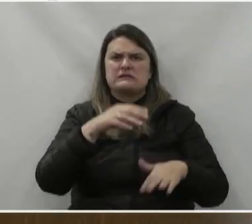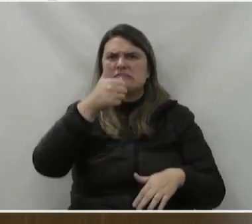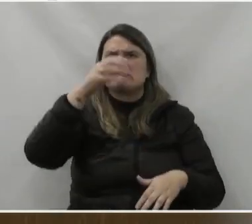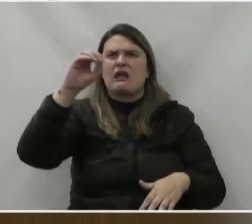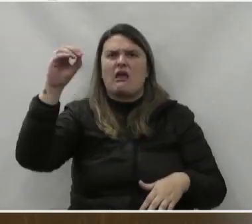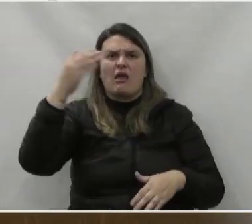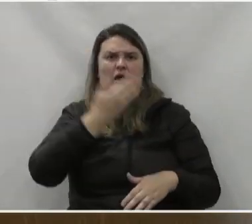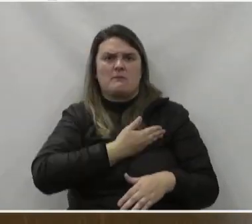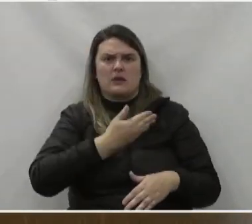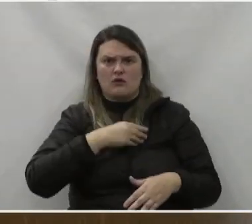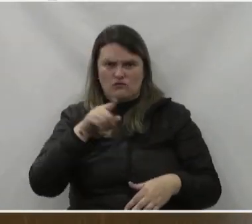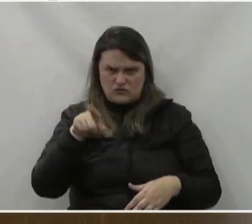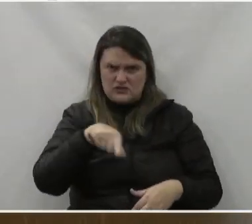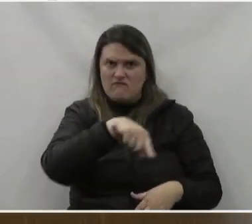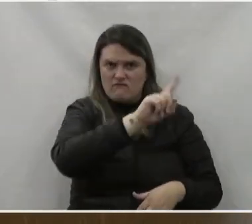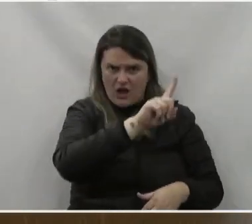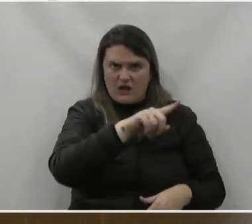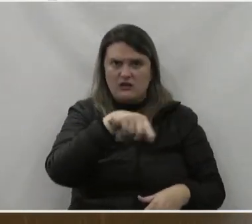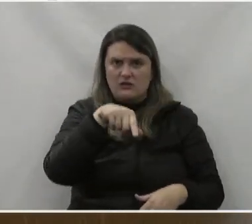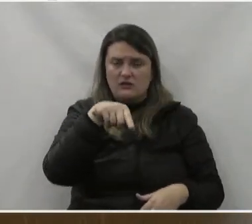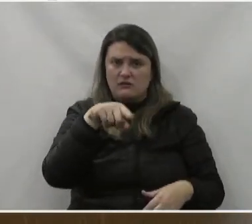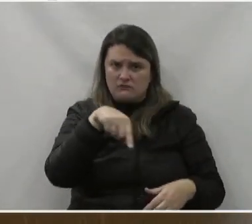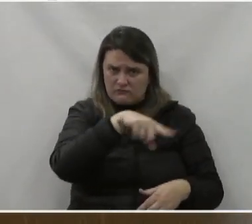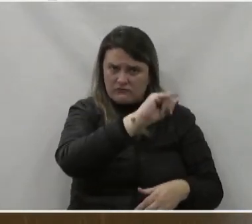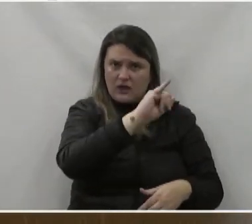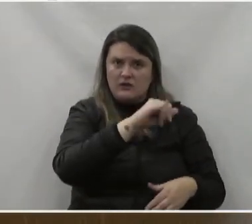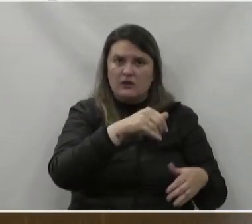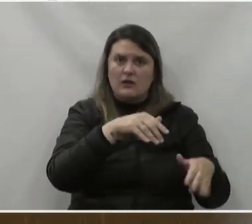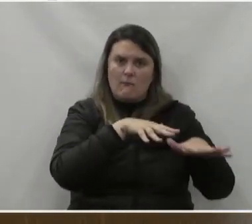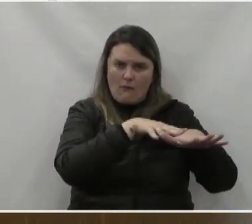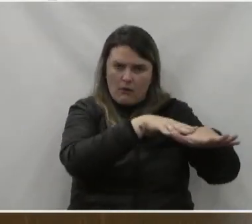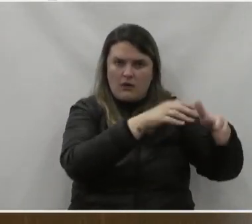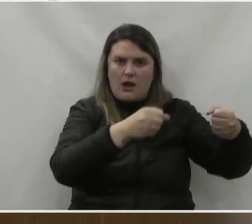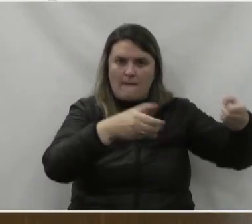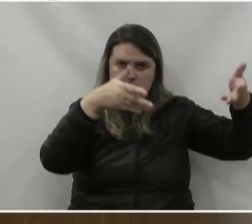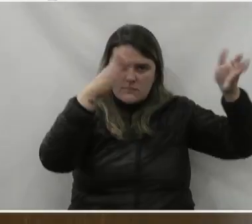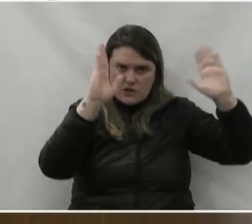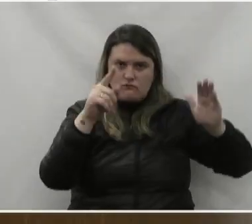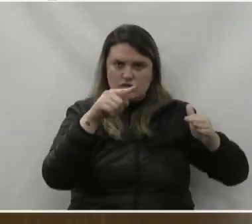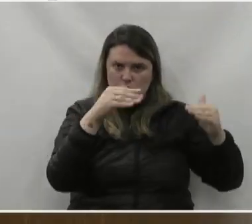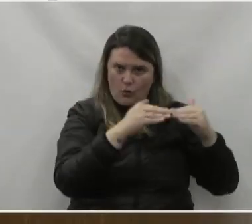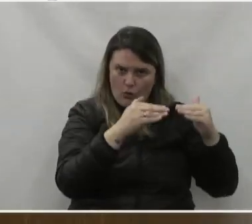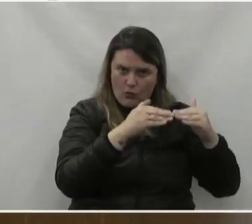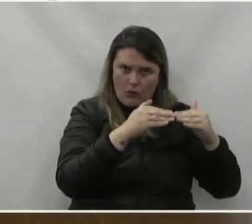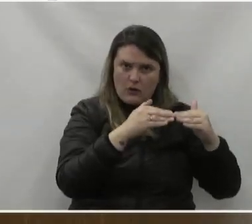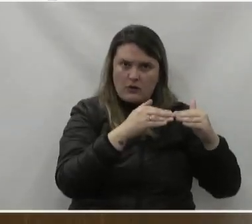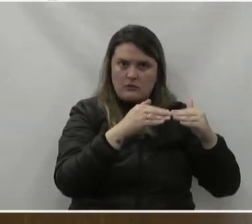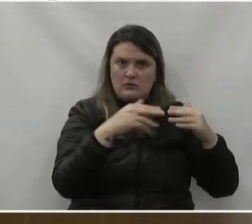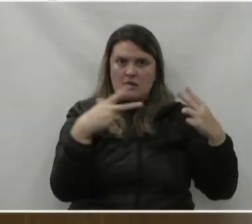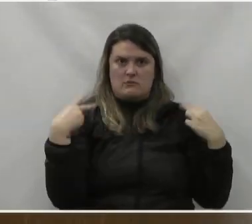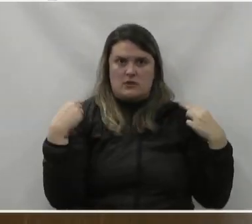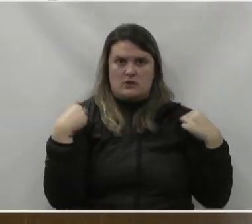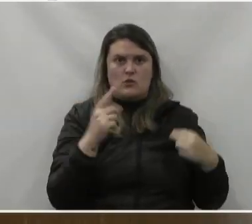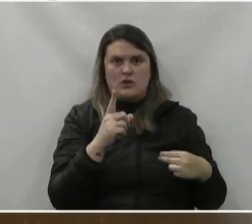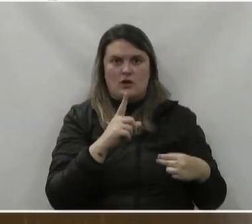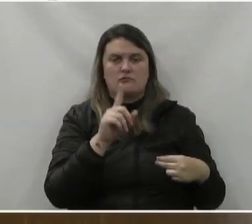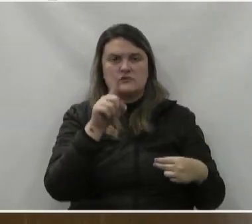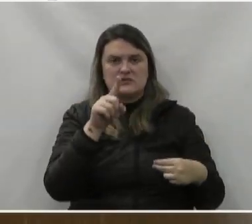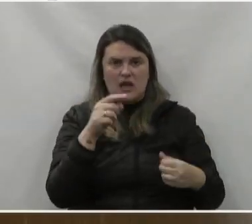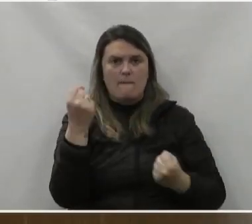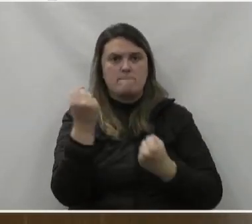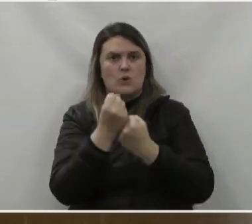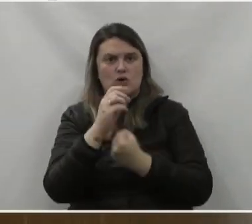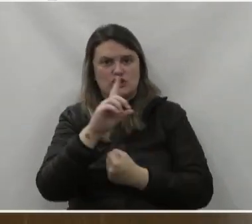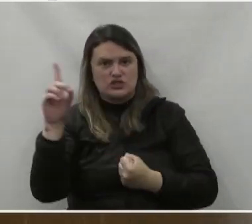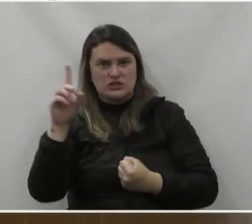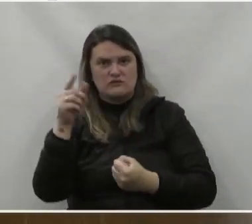me cobrando. E aí, vereador, qual é o teu posicionamento? Você vai vir aqui ou não vai? Você é a favor dos caminhoneiros ou não é? Né? Você é de direita ou não é? Você é a favor